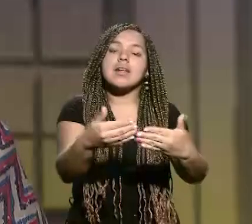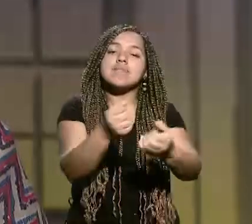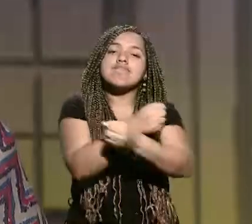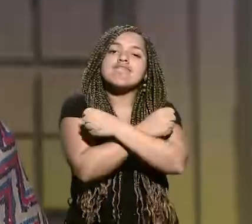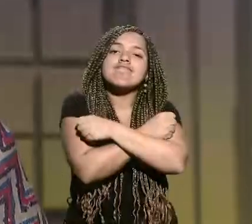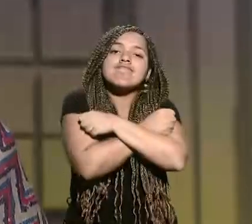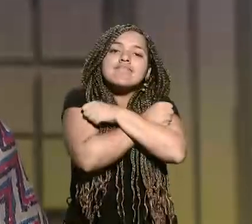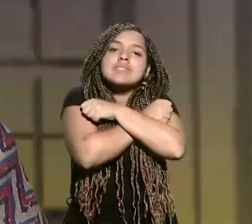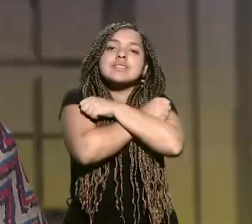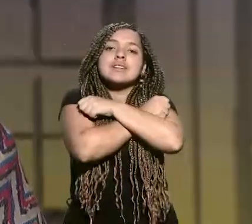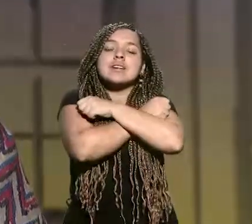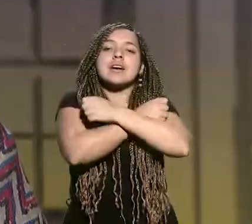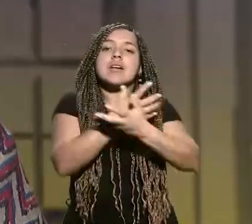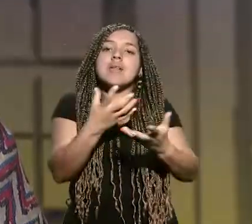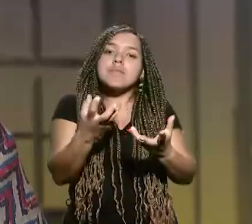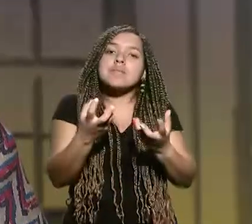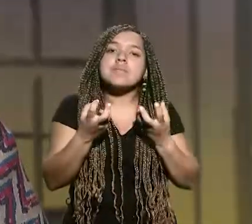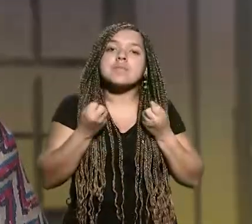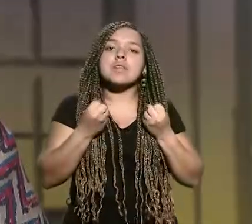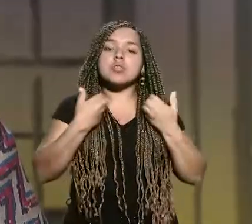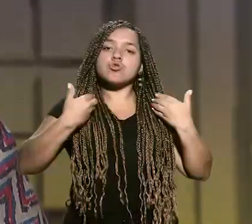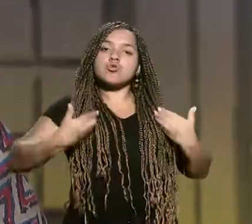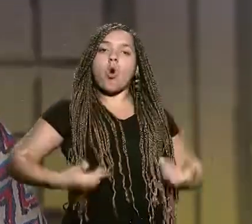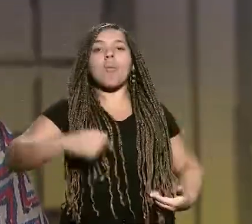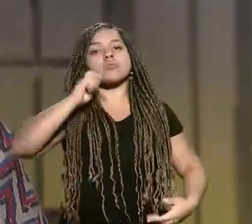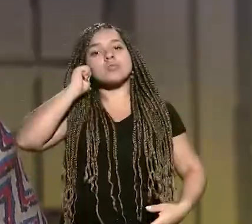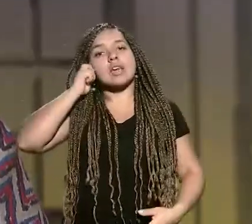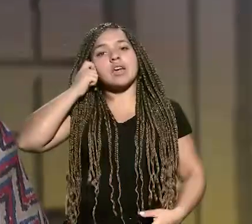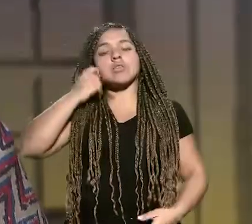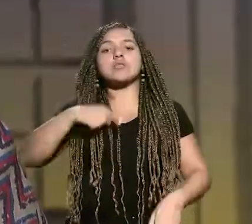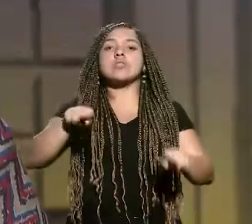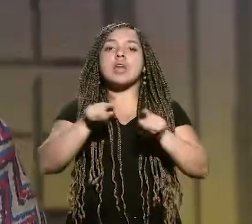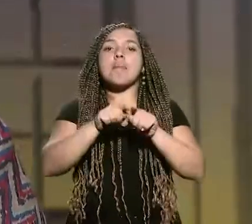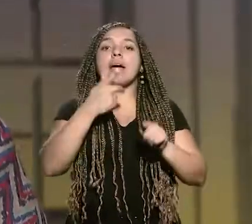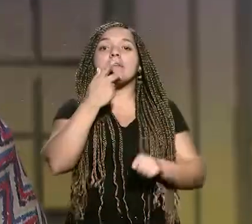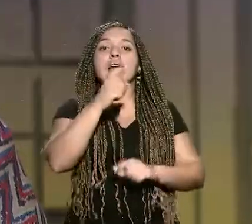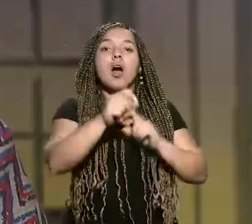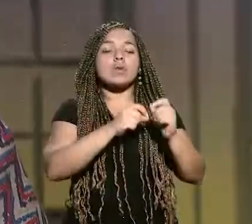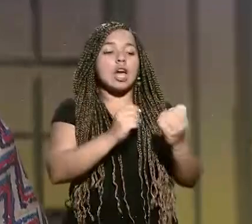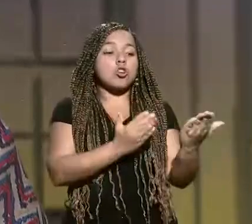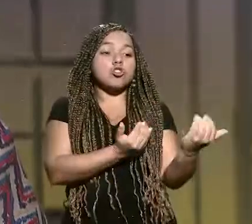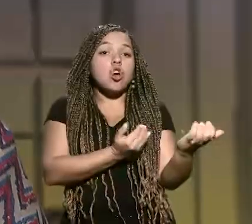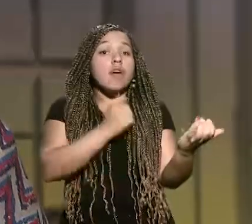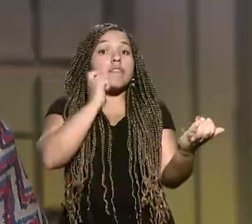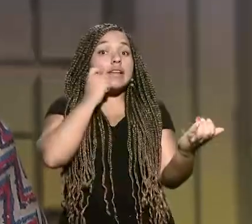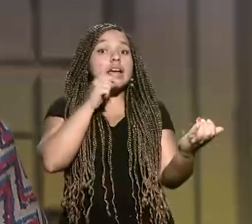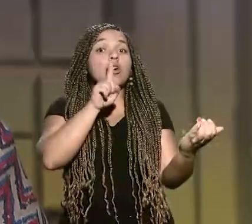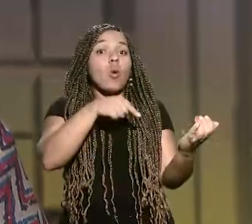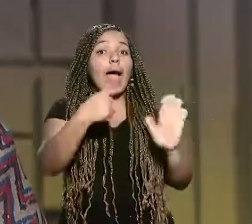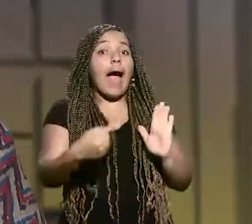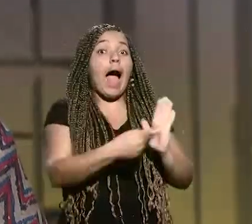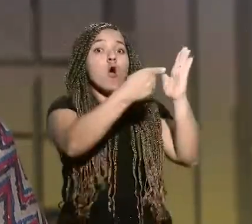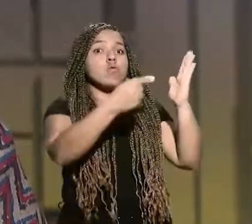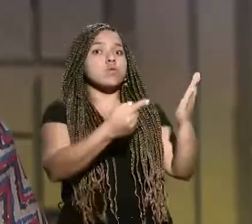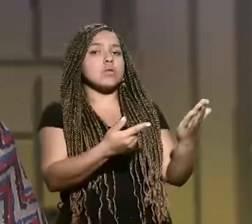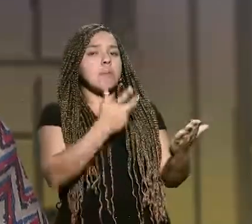E são essas resistências que a gente tem que dar uma centralidade, sabe? Não